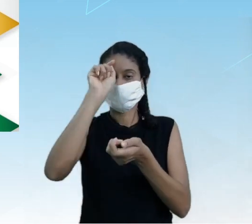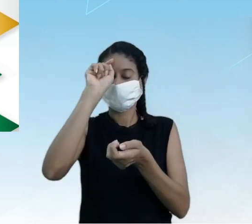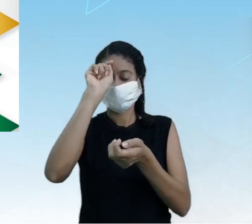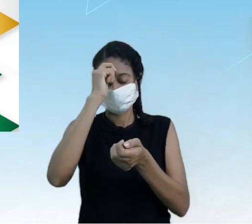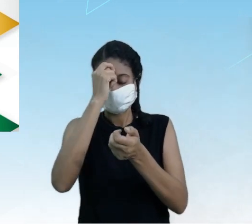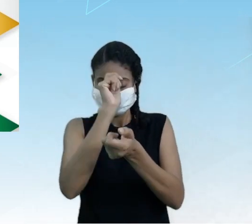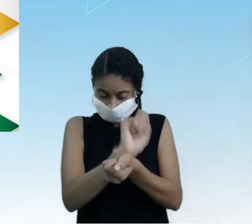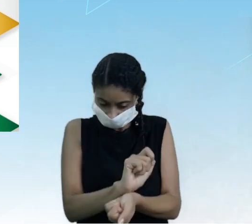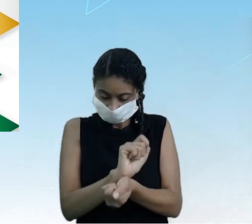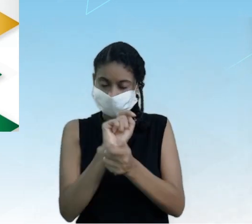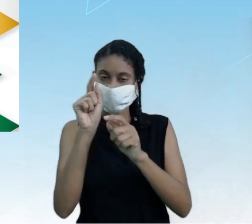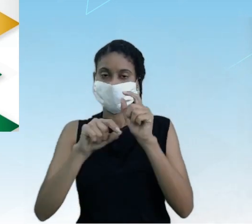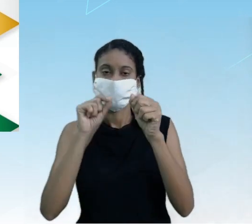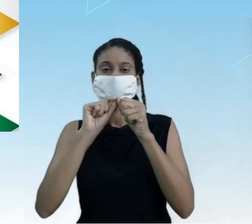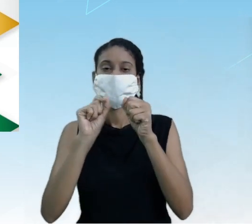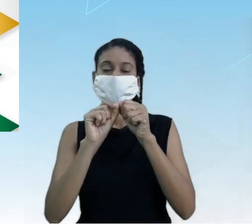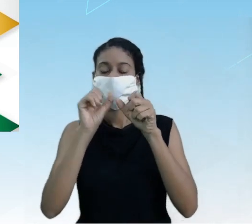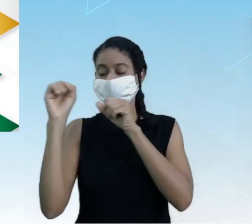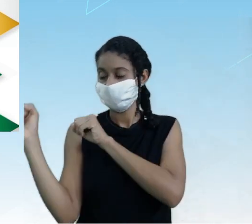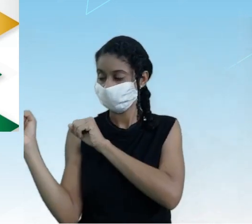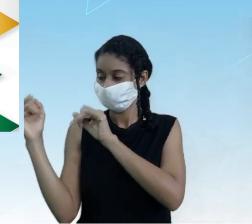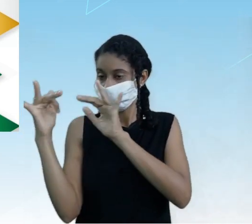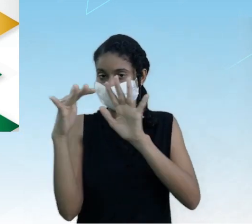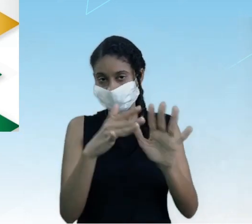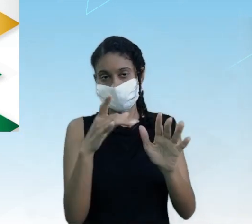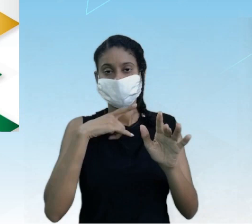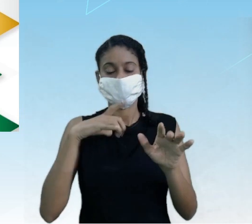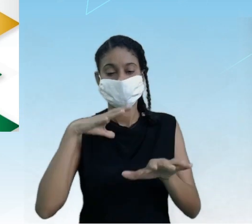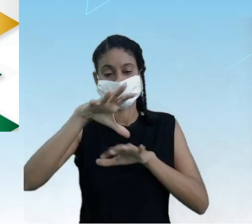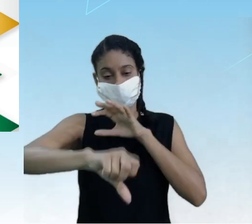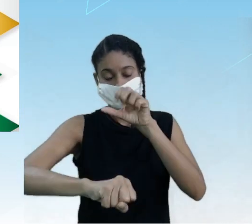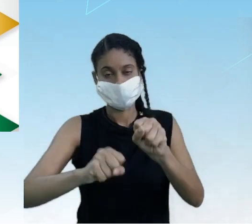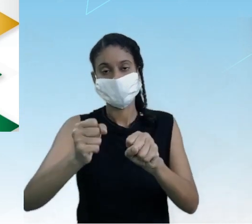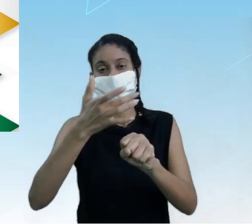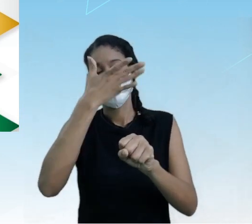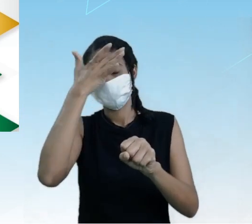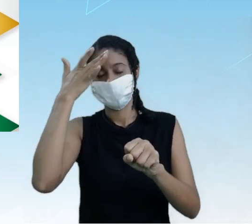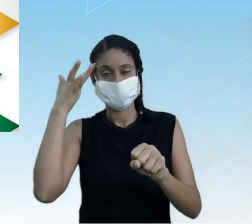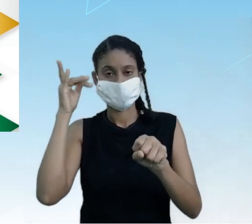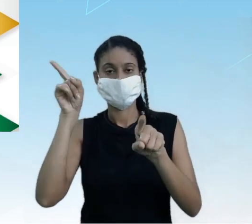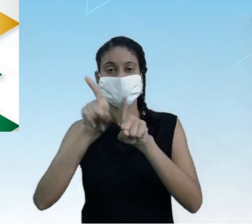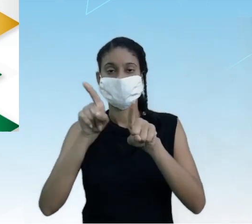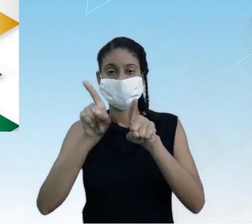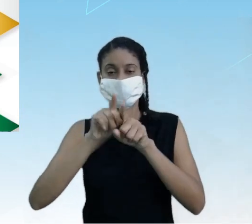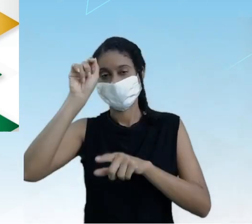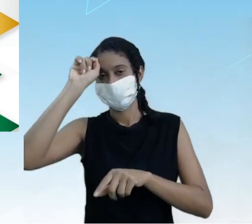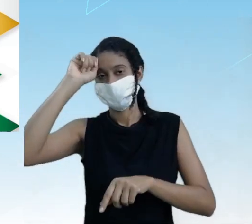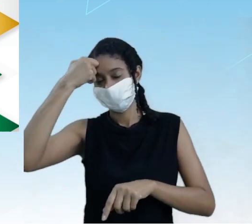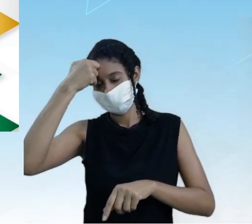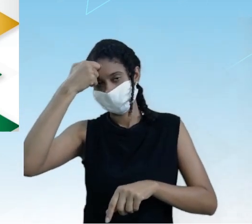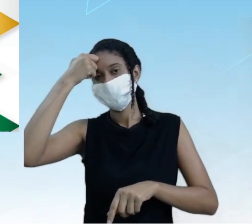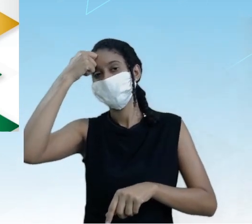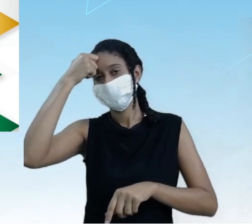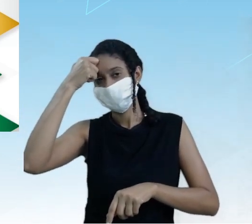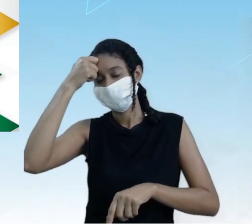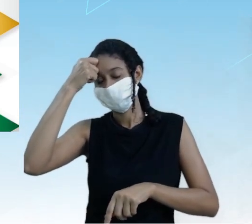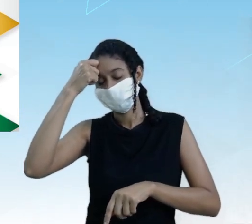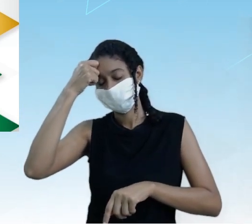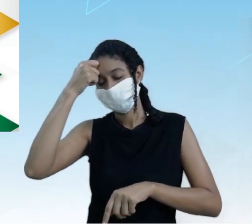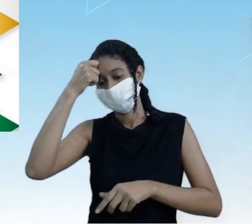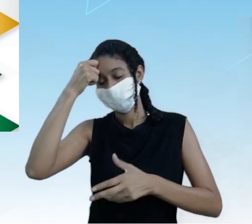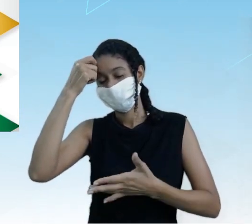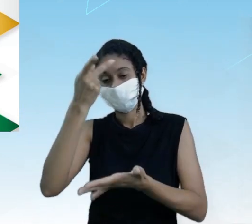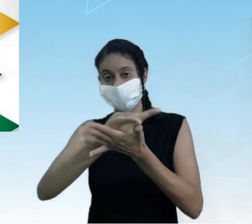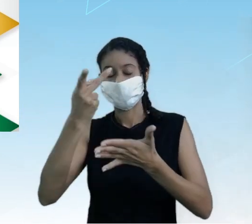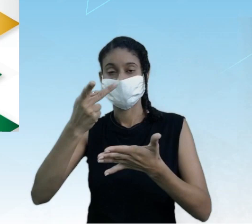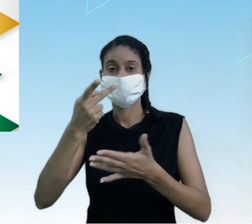através desse processo de imigração e de sequestro mesmo dos povos negros que se deu esse